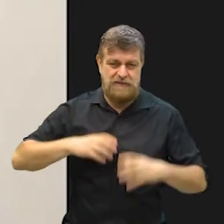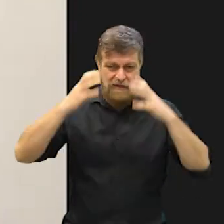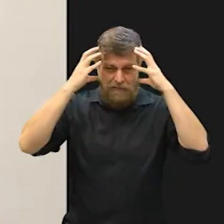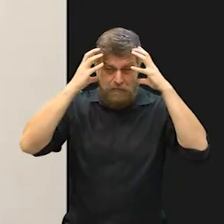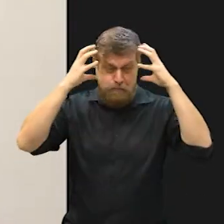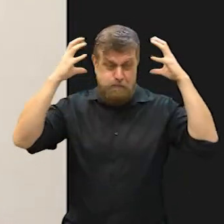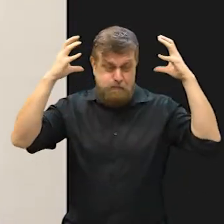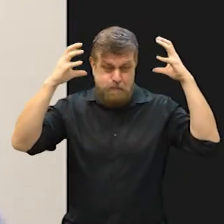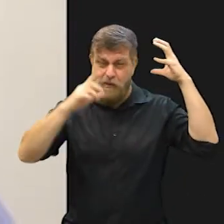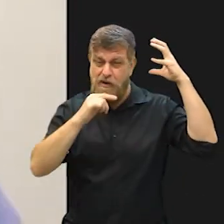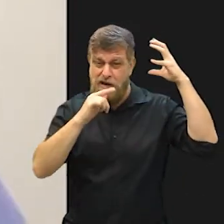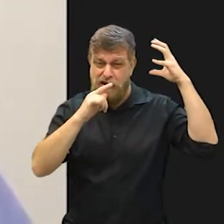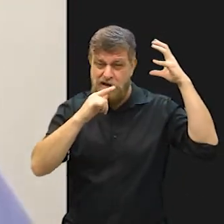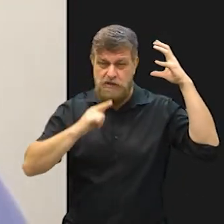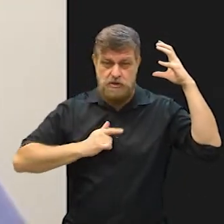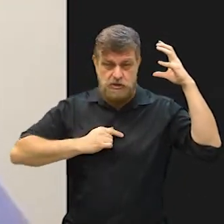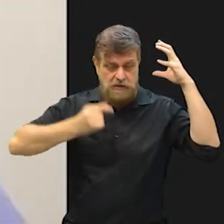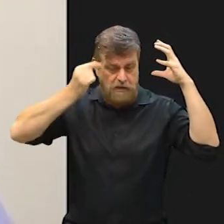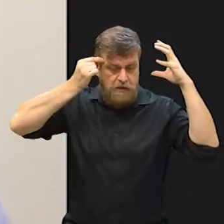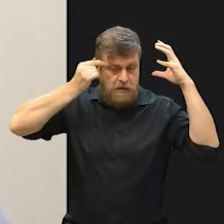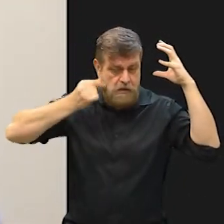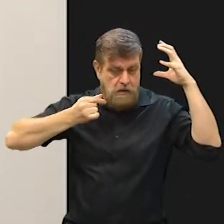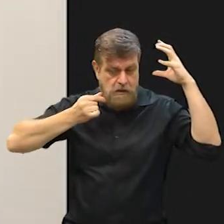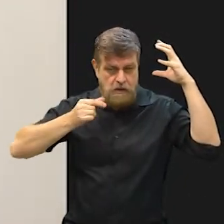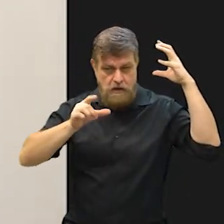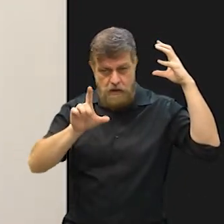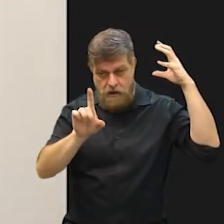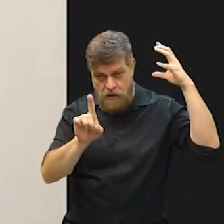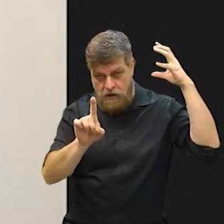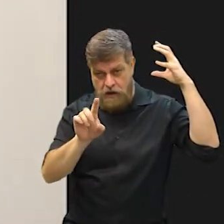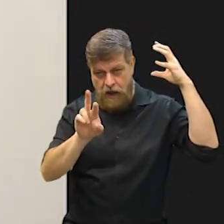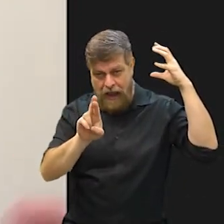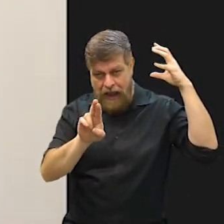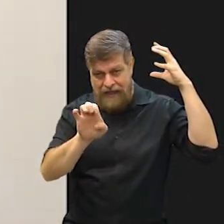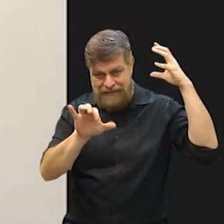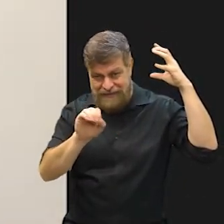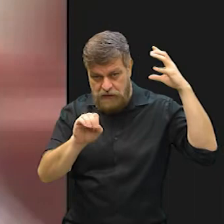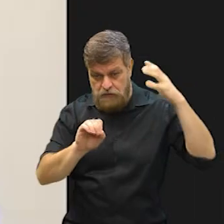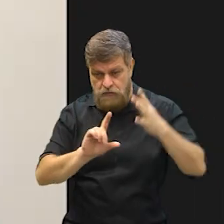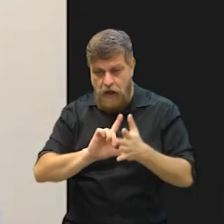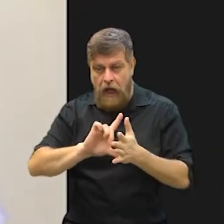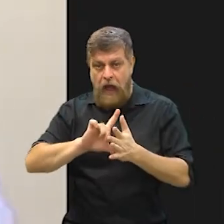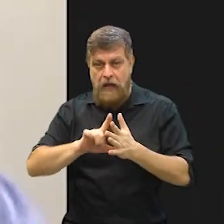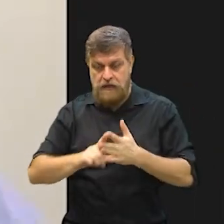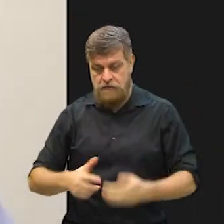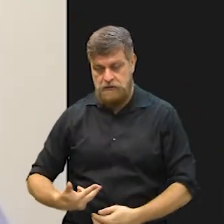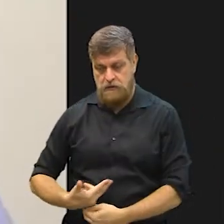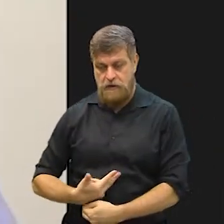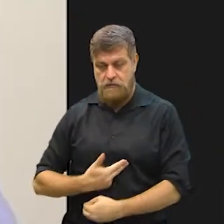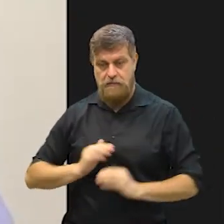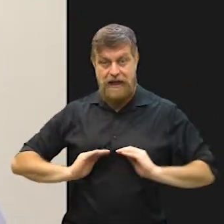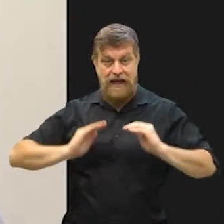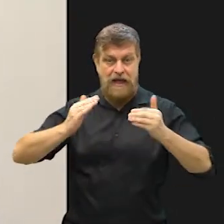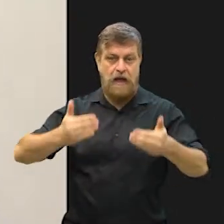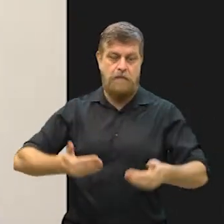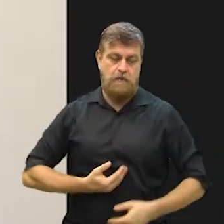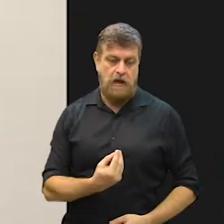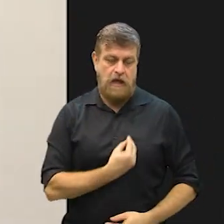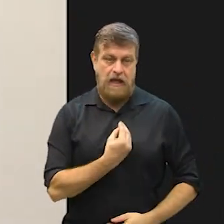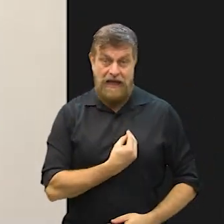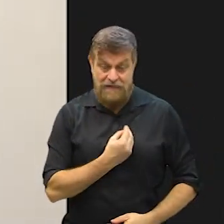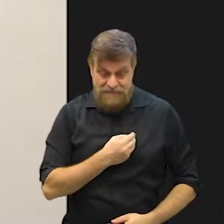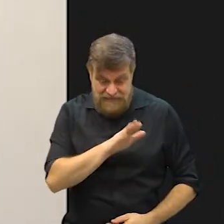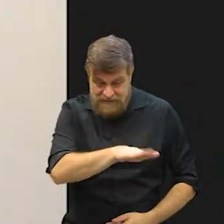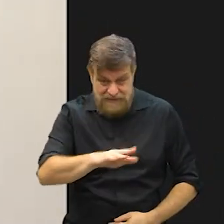para hidrocefalia. Depois que a gente começou a operar, tá, isso inverteu a história da vida